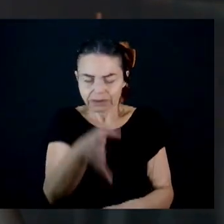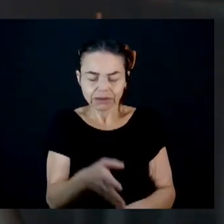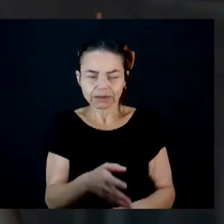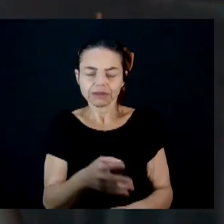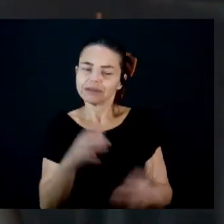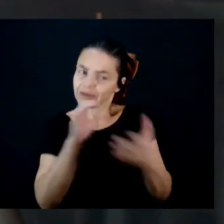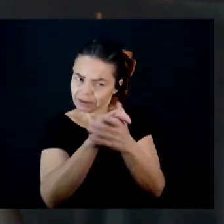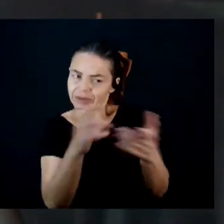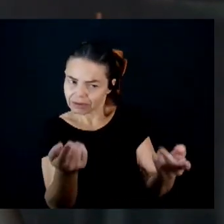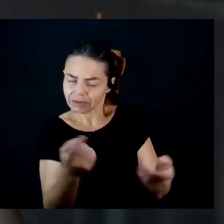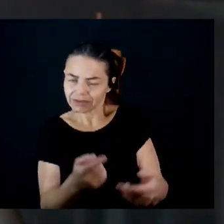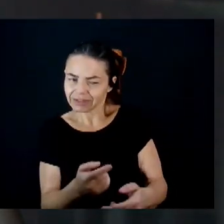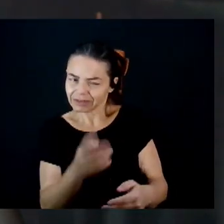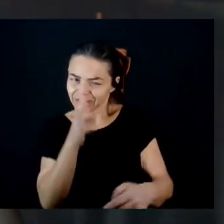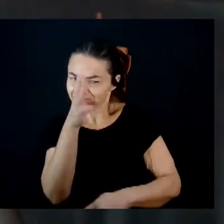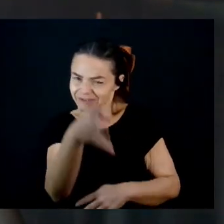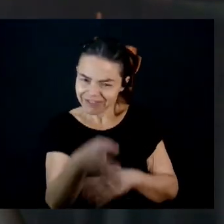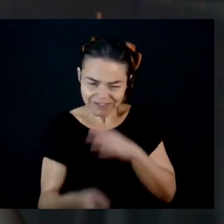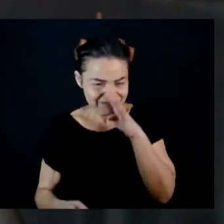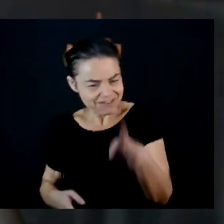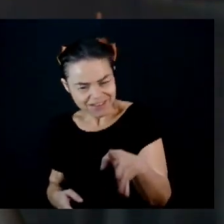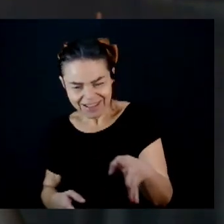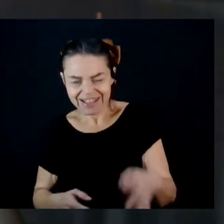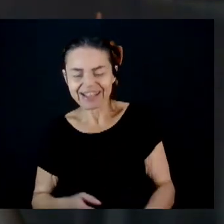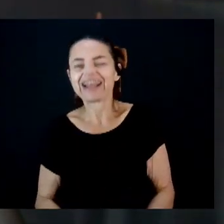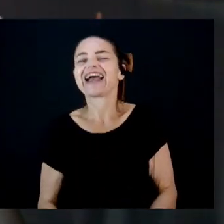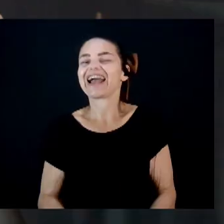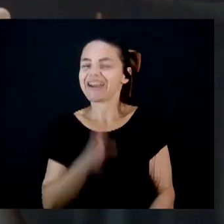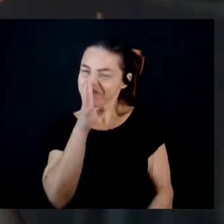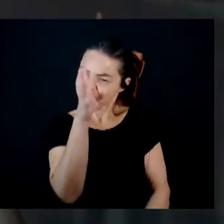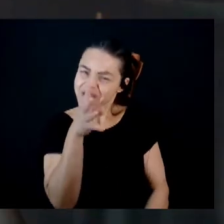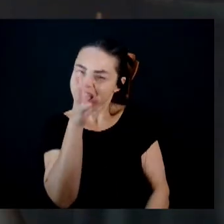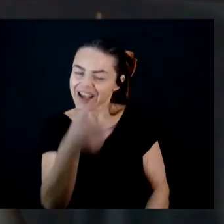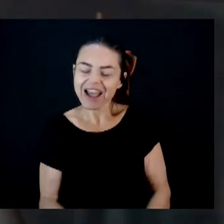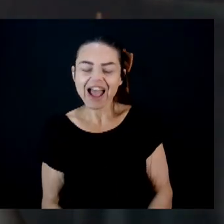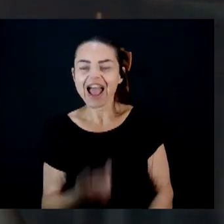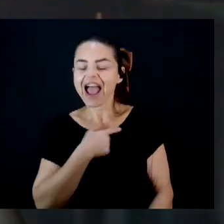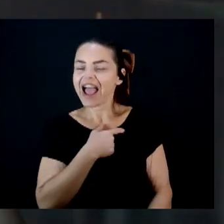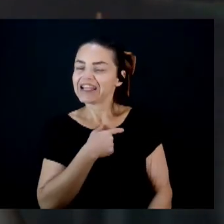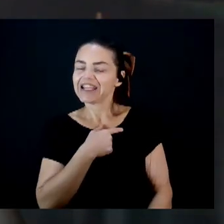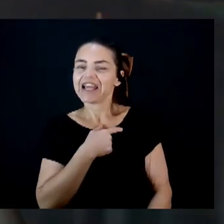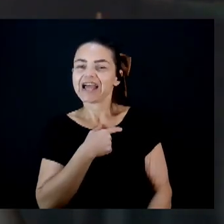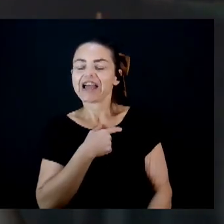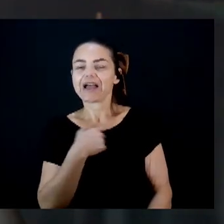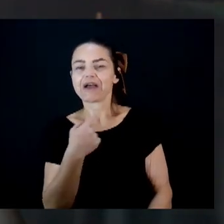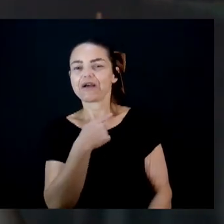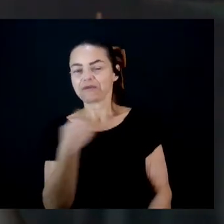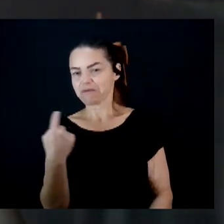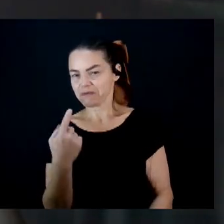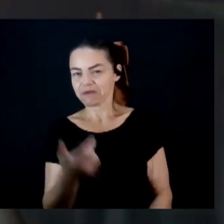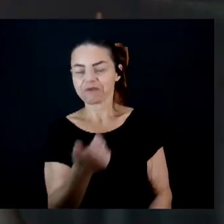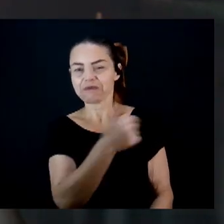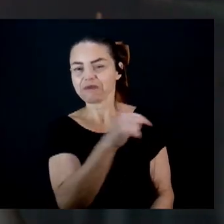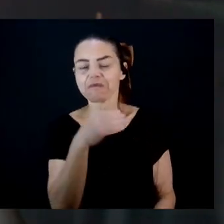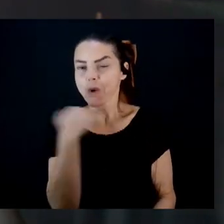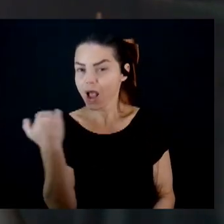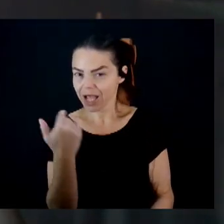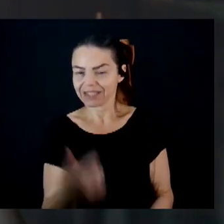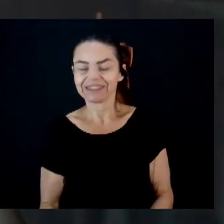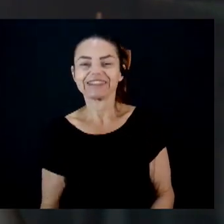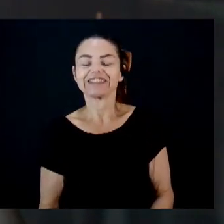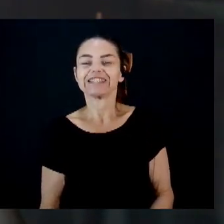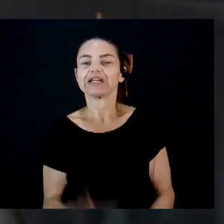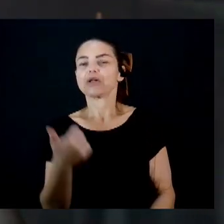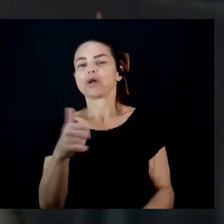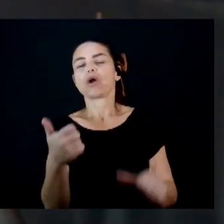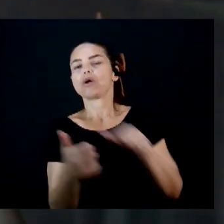se invadindo até a gente cansar, né? Se tudo der certo, até a gente morrer. Porque não existe essa